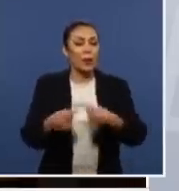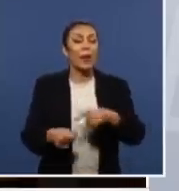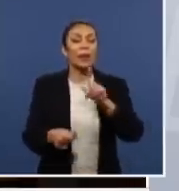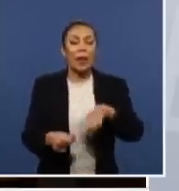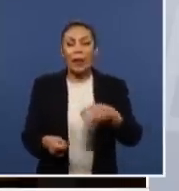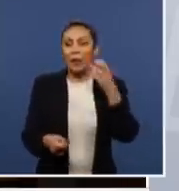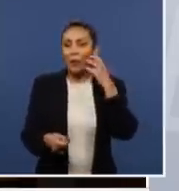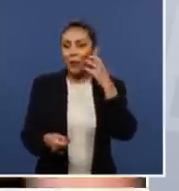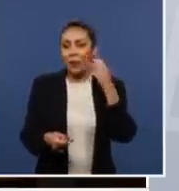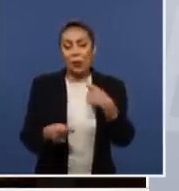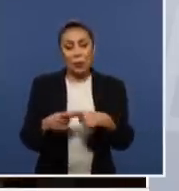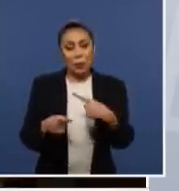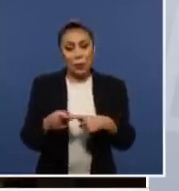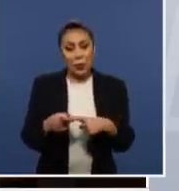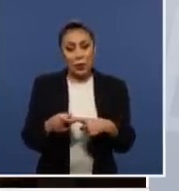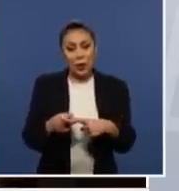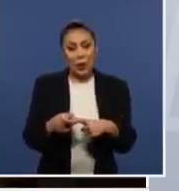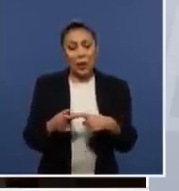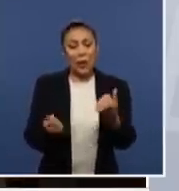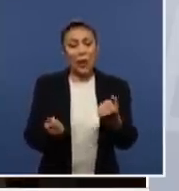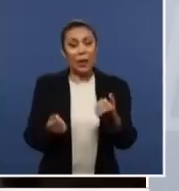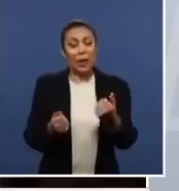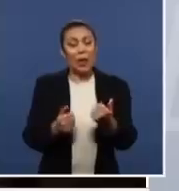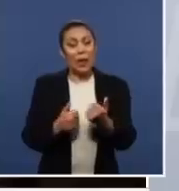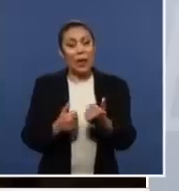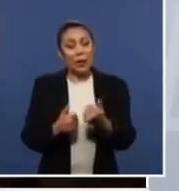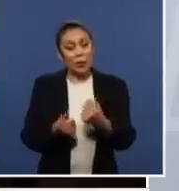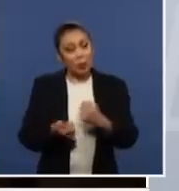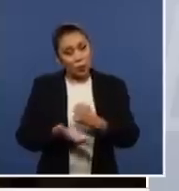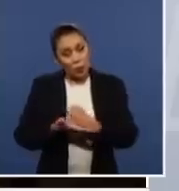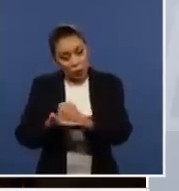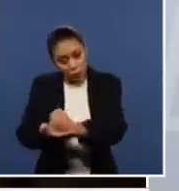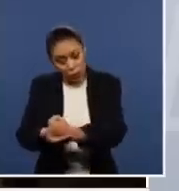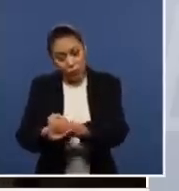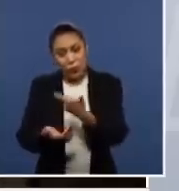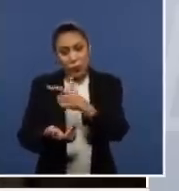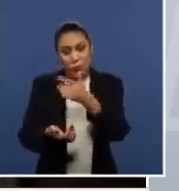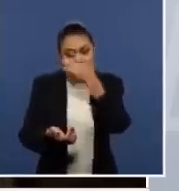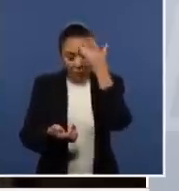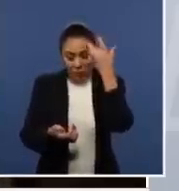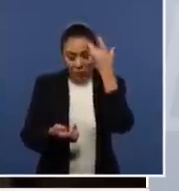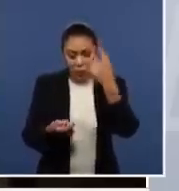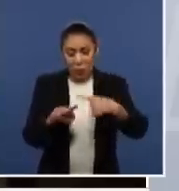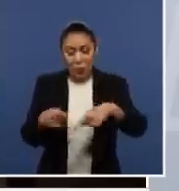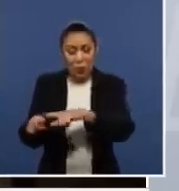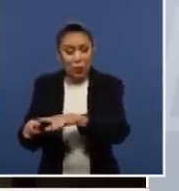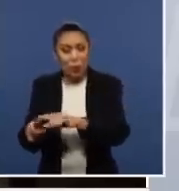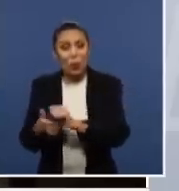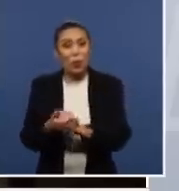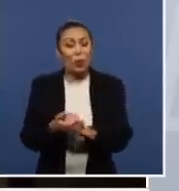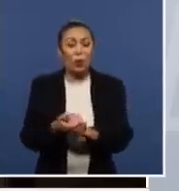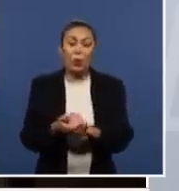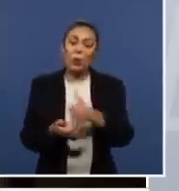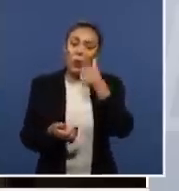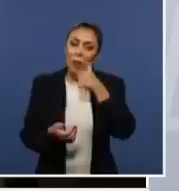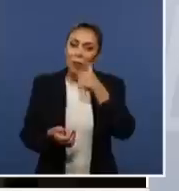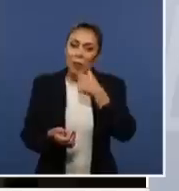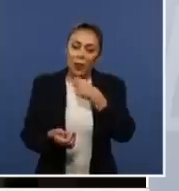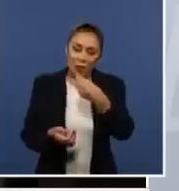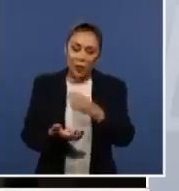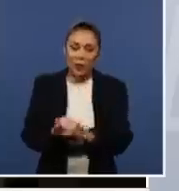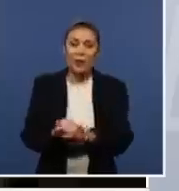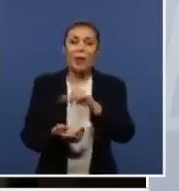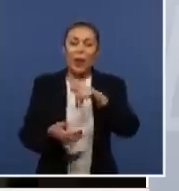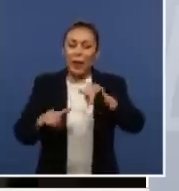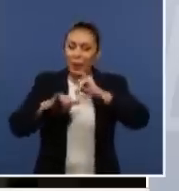de Freitas, porque levou um fascista para a Exato. sua claque que atacou uma jornalista. Essa vai ser a notícia que vai sair do